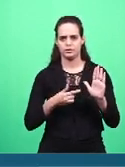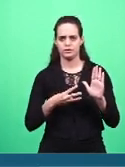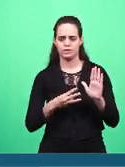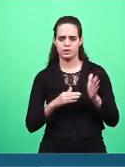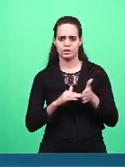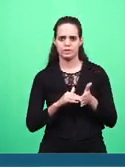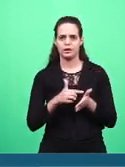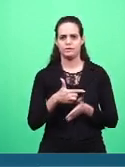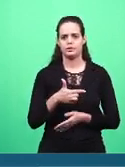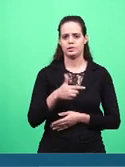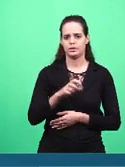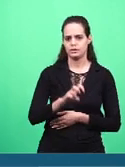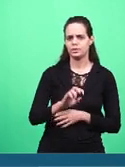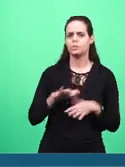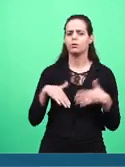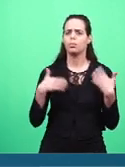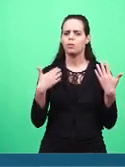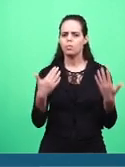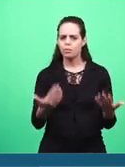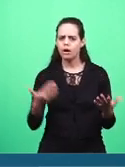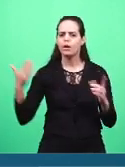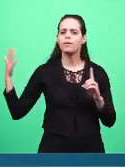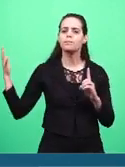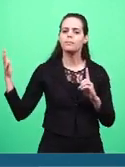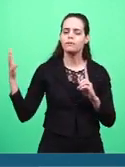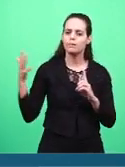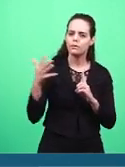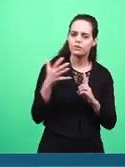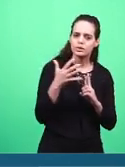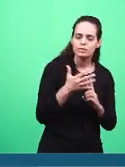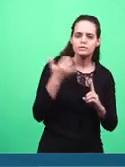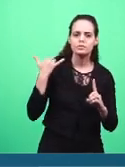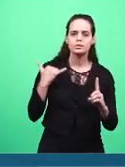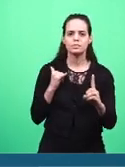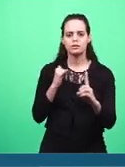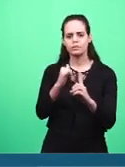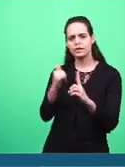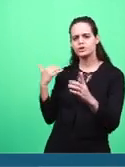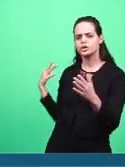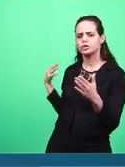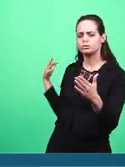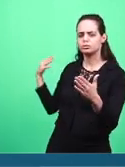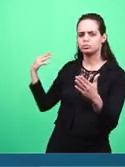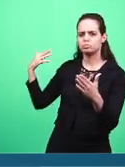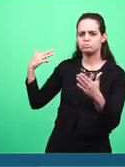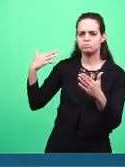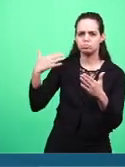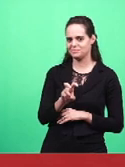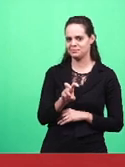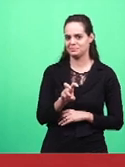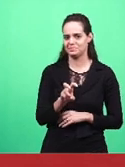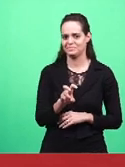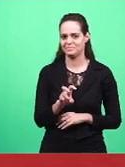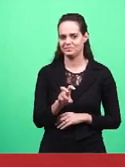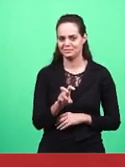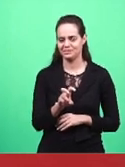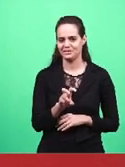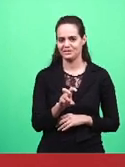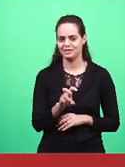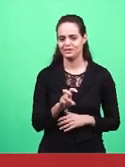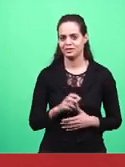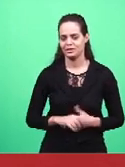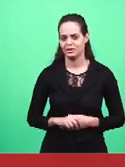Mas não morreu ninguém, exceto um cidadão lá. Que eles interceptam, né? Muito, esses foguetes têm um